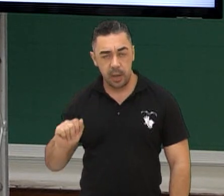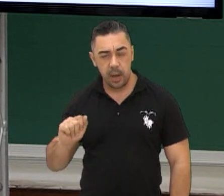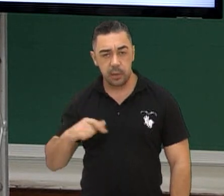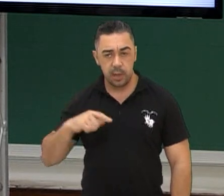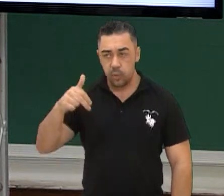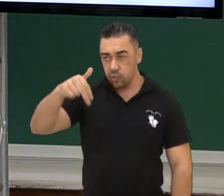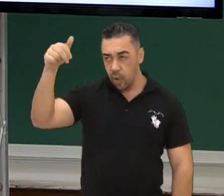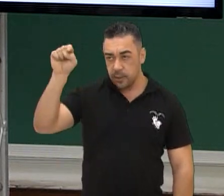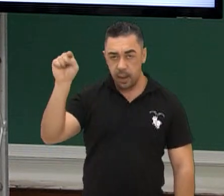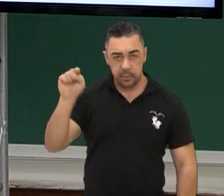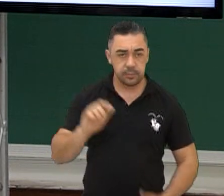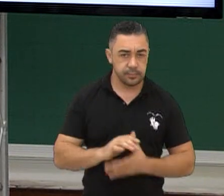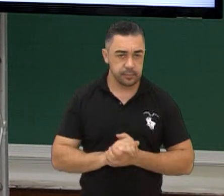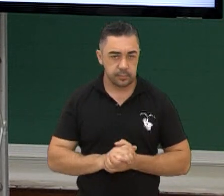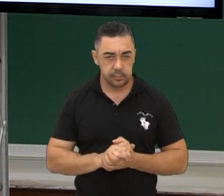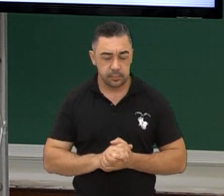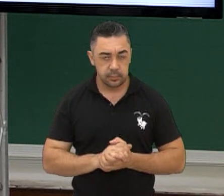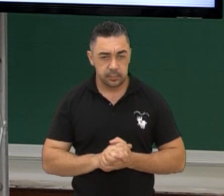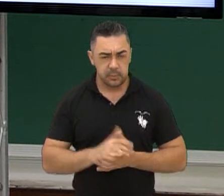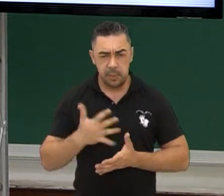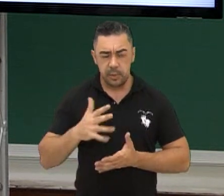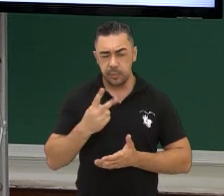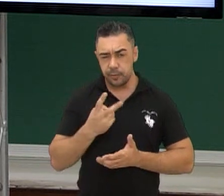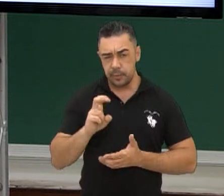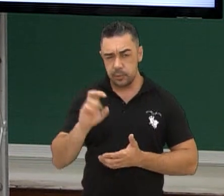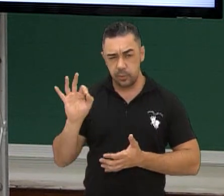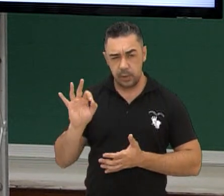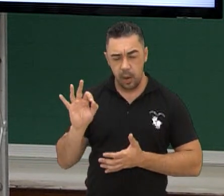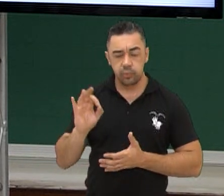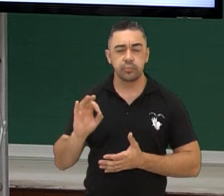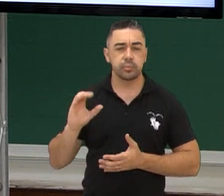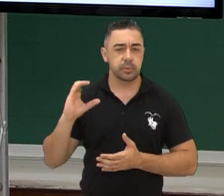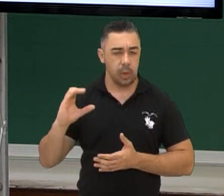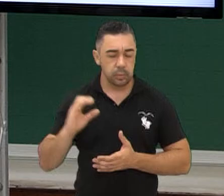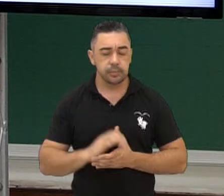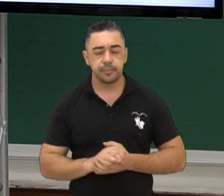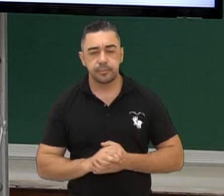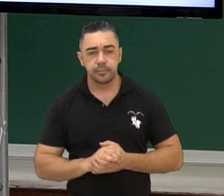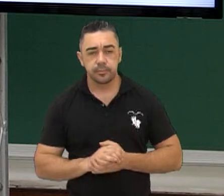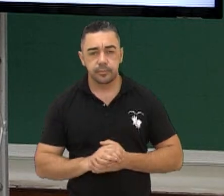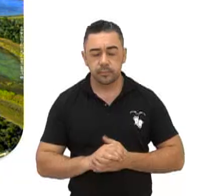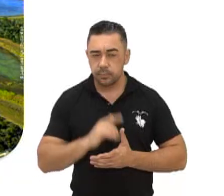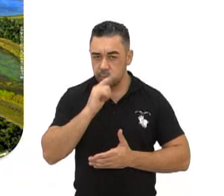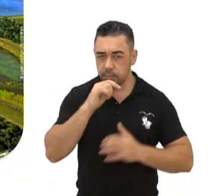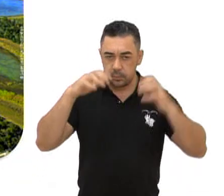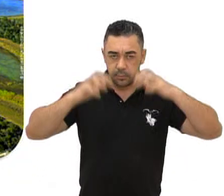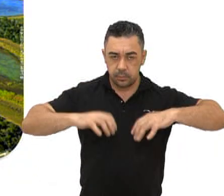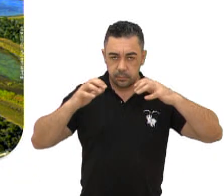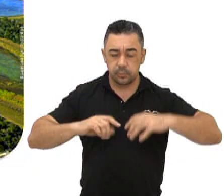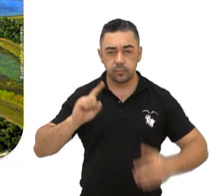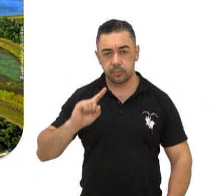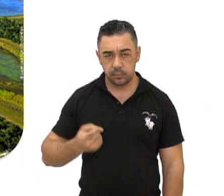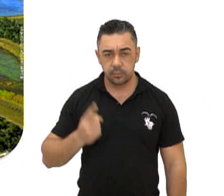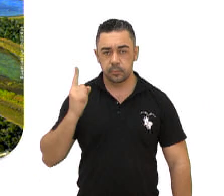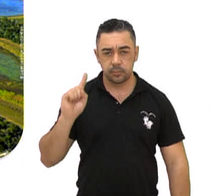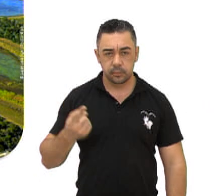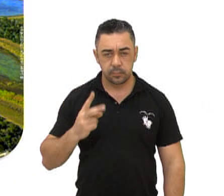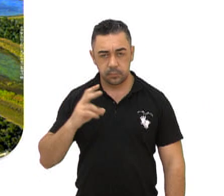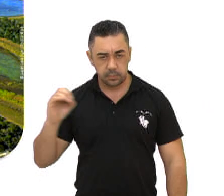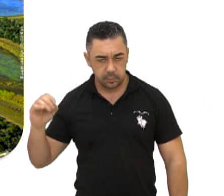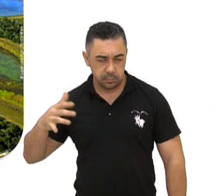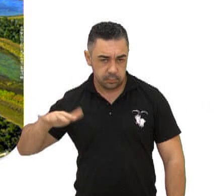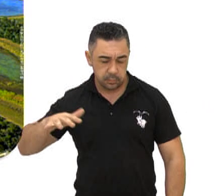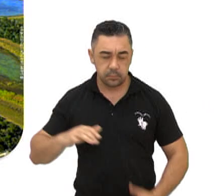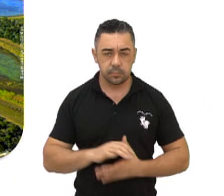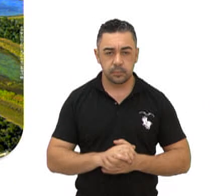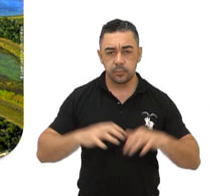Tá? Fica ali em média 25 graus Celsius a temperatura, pluviosidade entre 1.000 e 1.500 milímetros, né, em média,